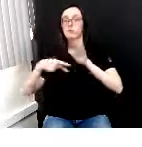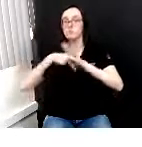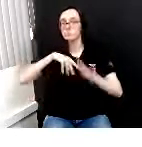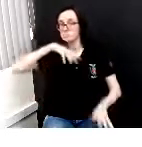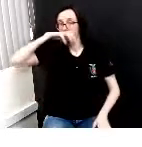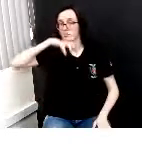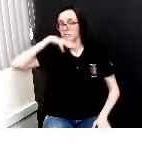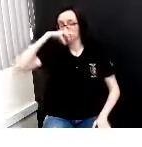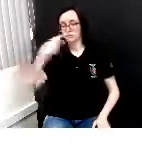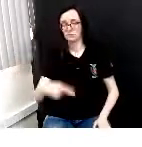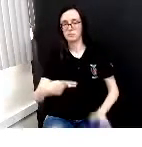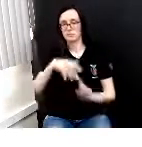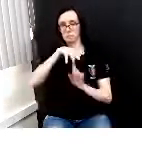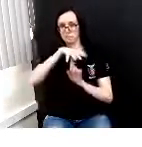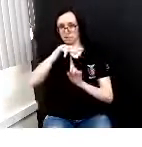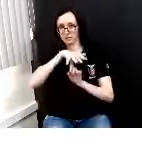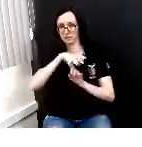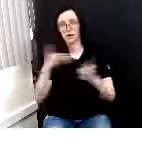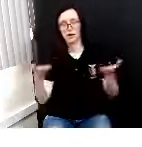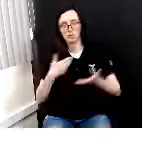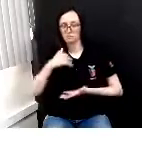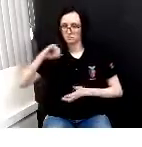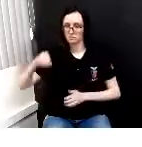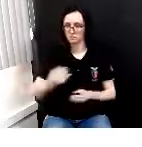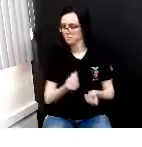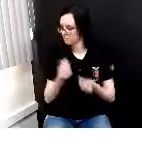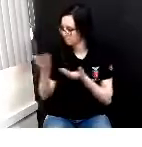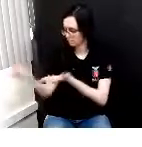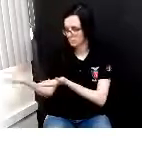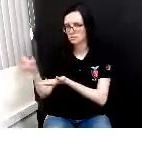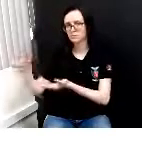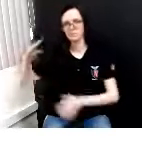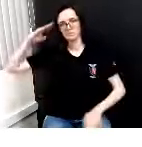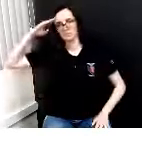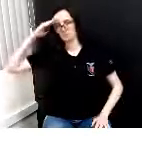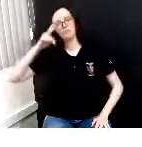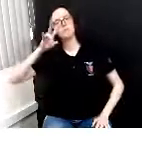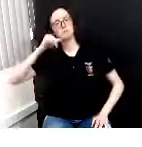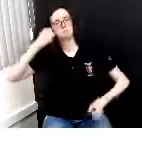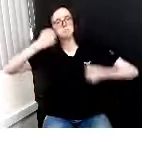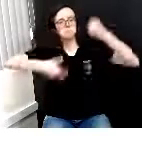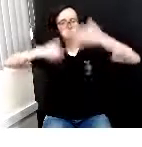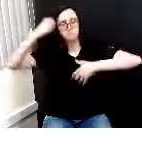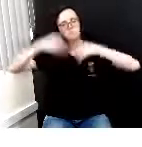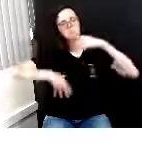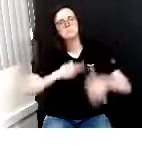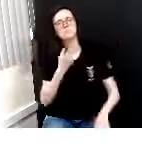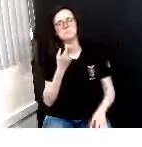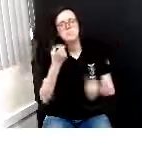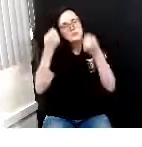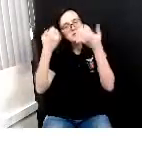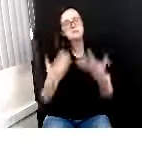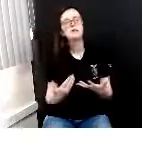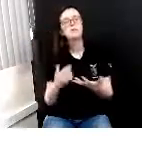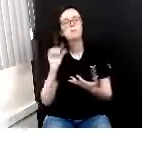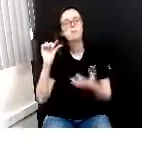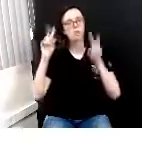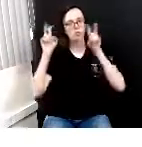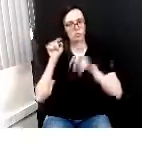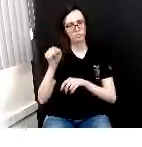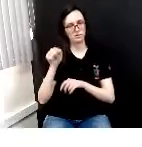estado do Paraná. Passo a palavra agora para o coronel Willer, que irá falar, né, com a gente um